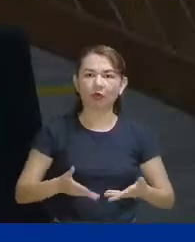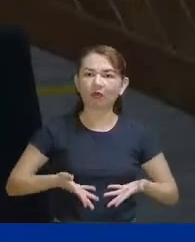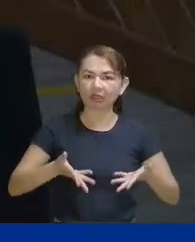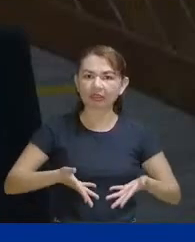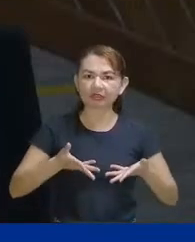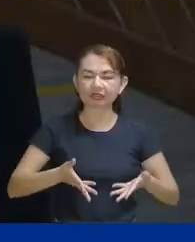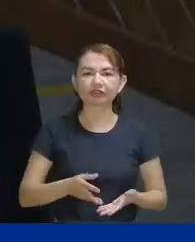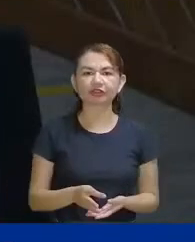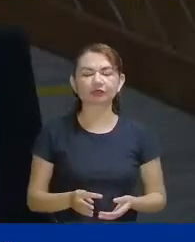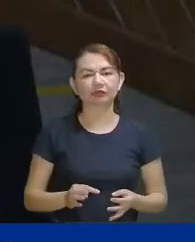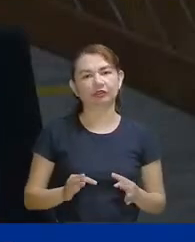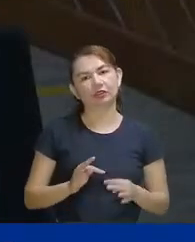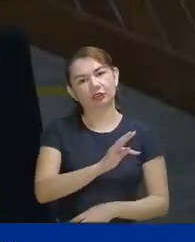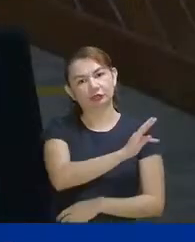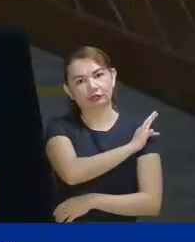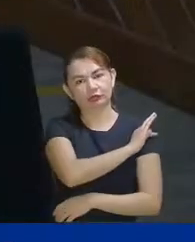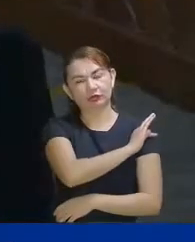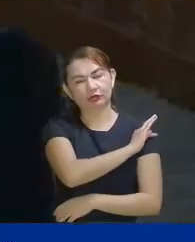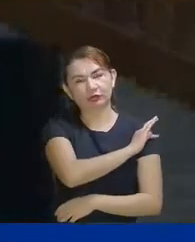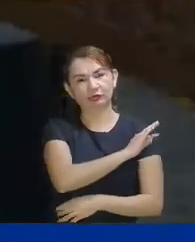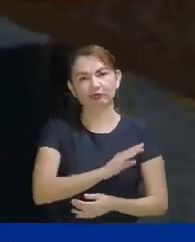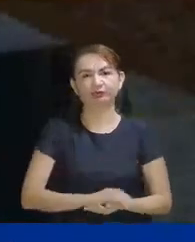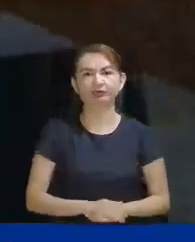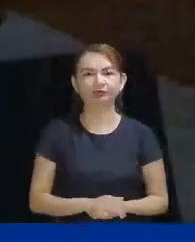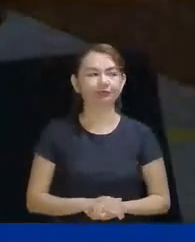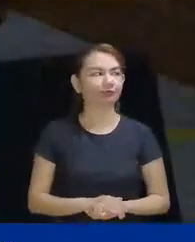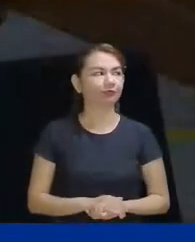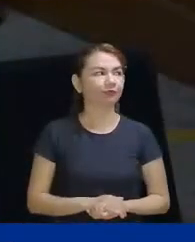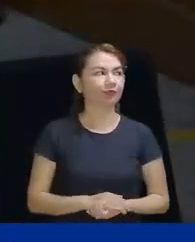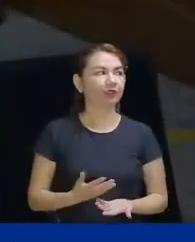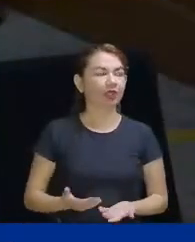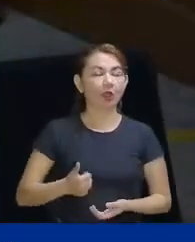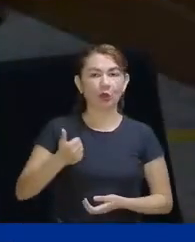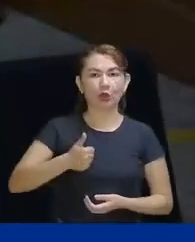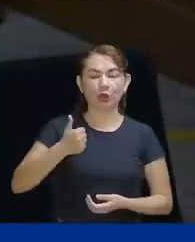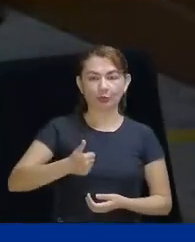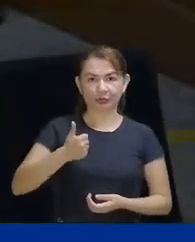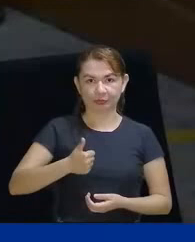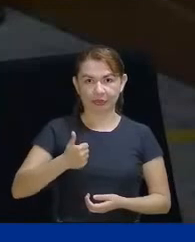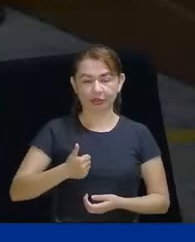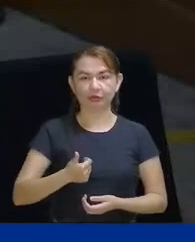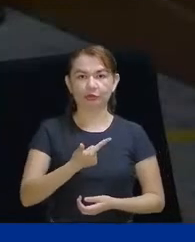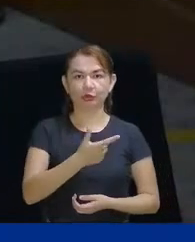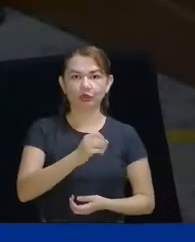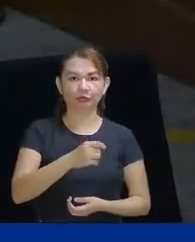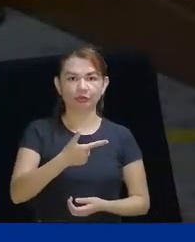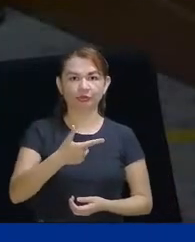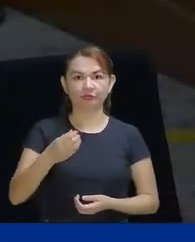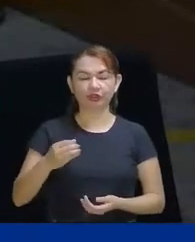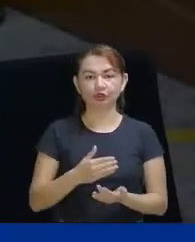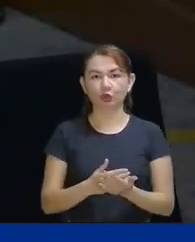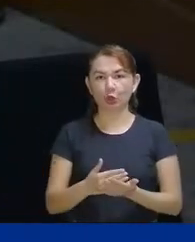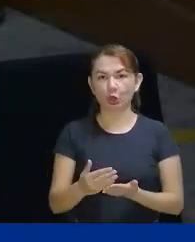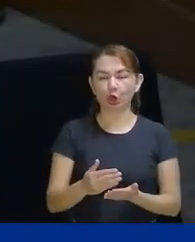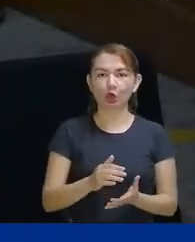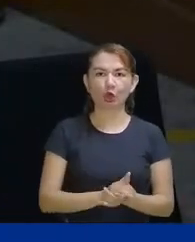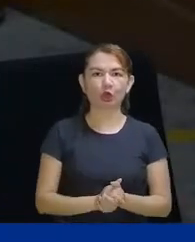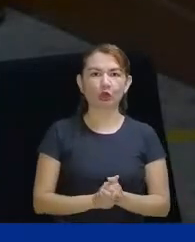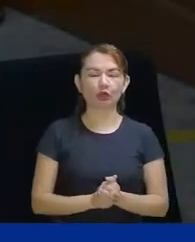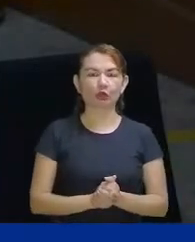Marlon Gomes. A primeira competição foi em 2020 e despontou no